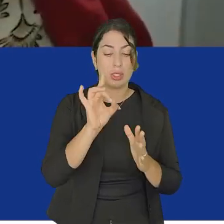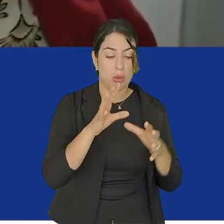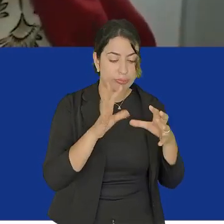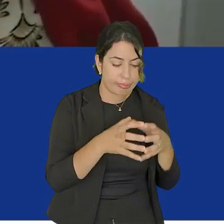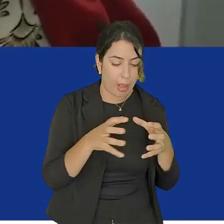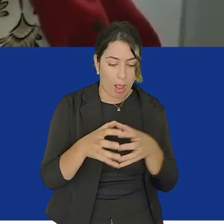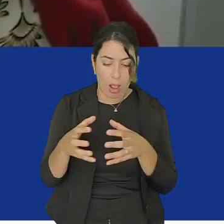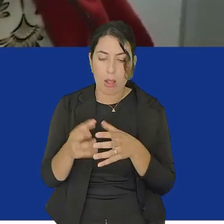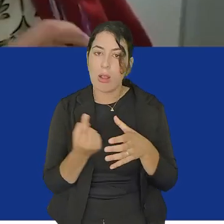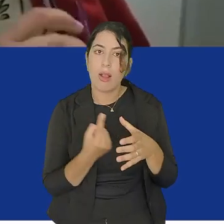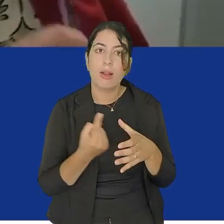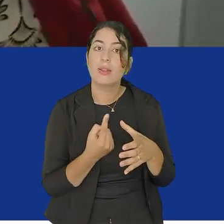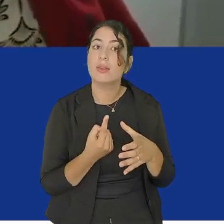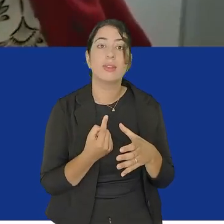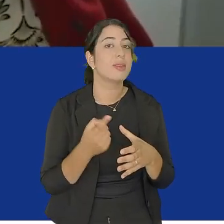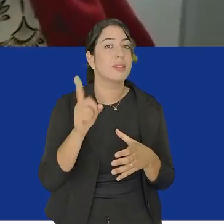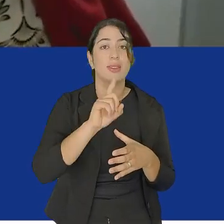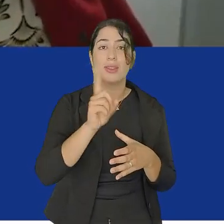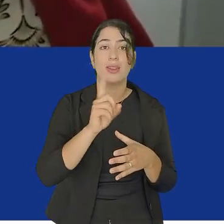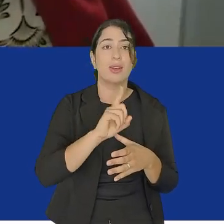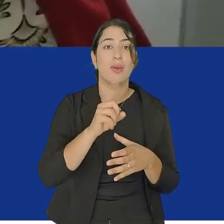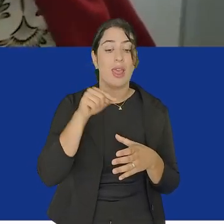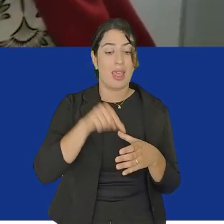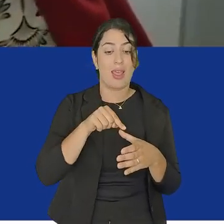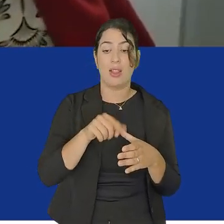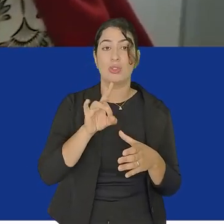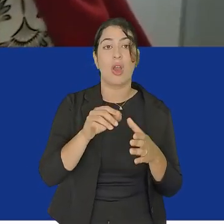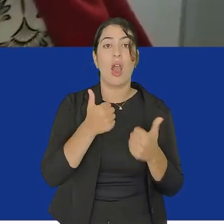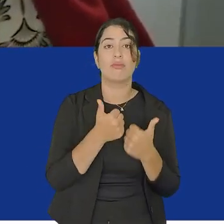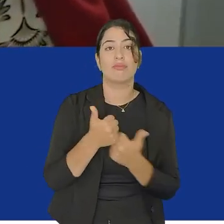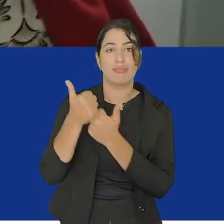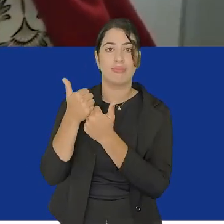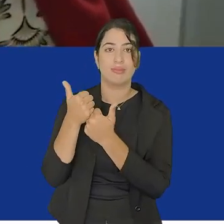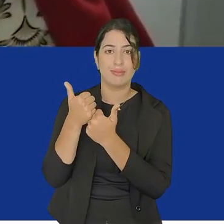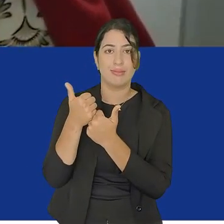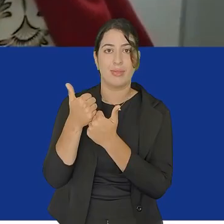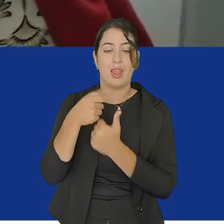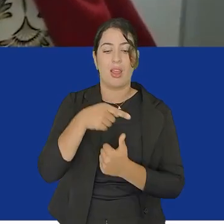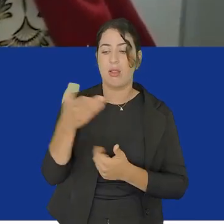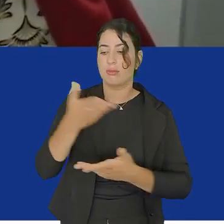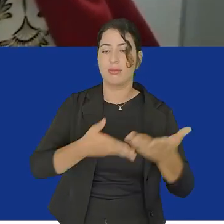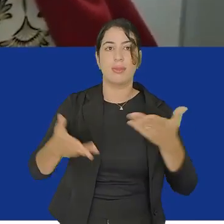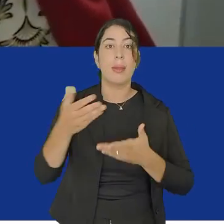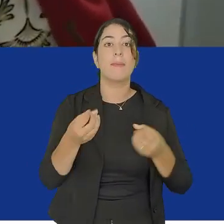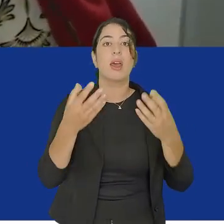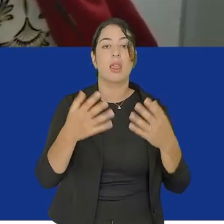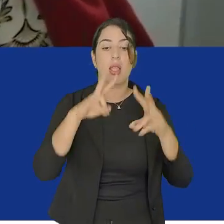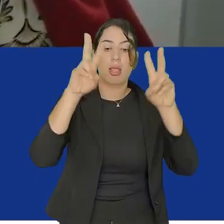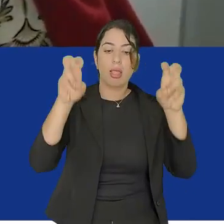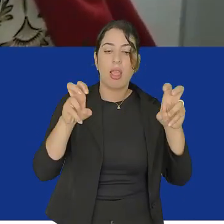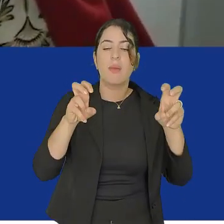sozinho. Elas são as articuladoras, são aquelas que vão ser as guardiões para que esse tema não